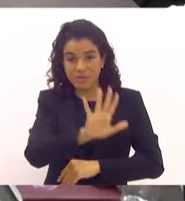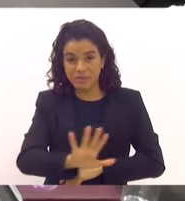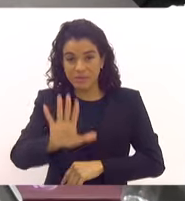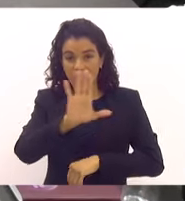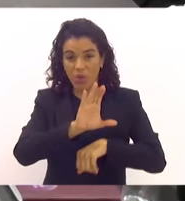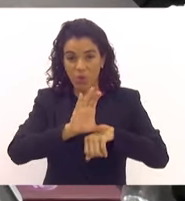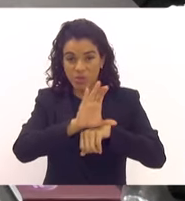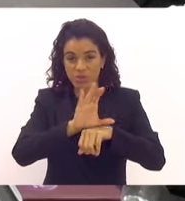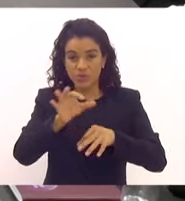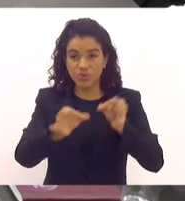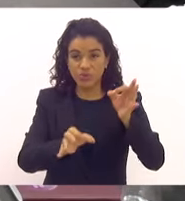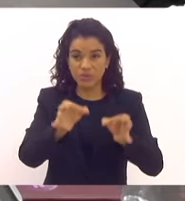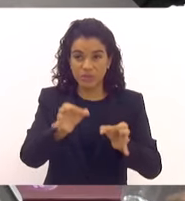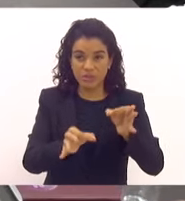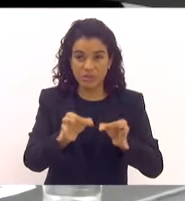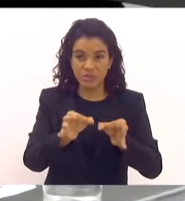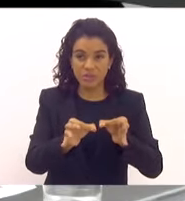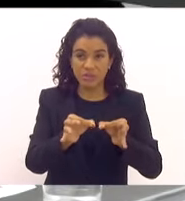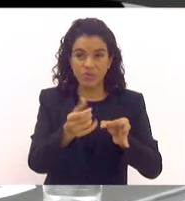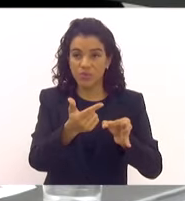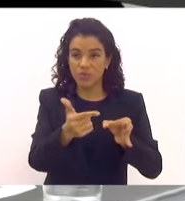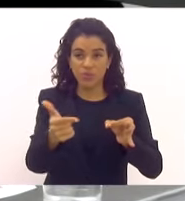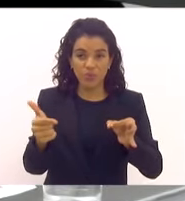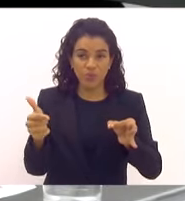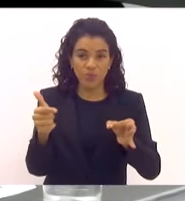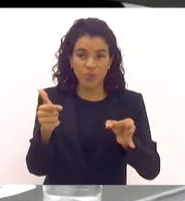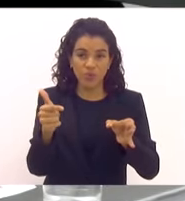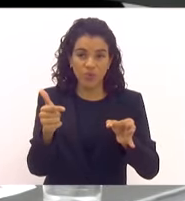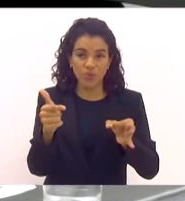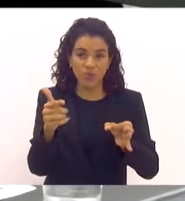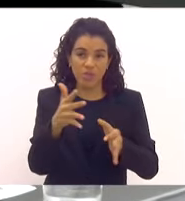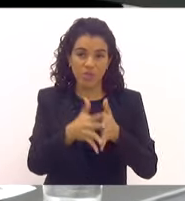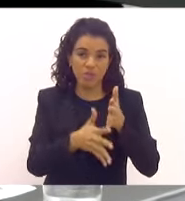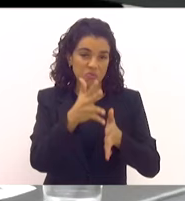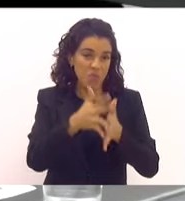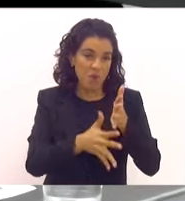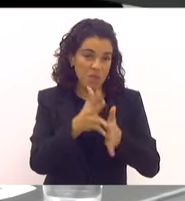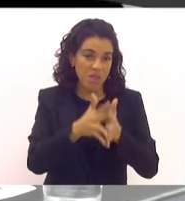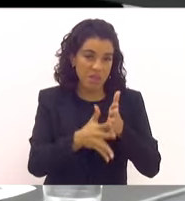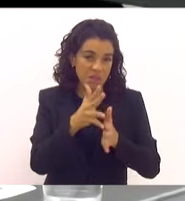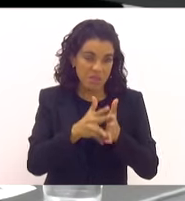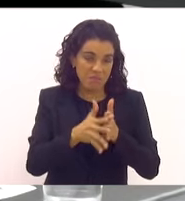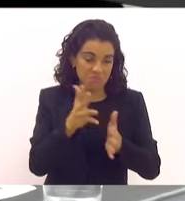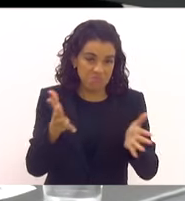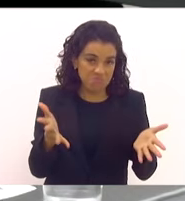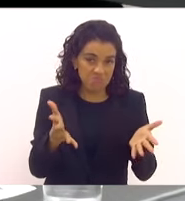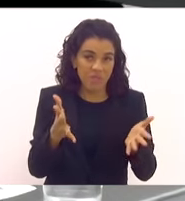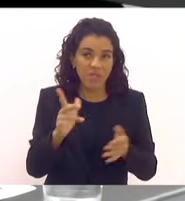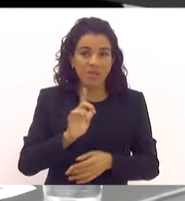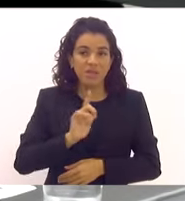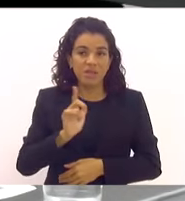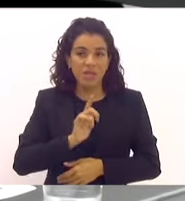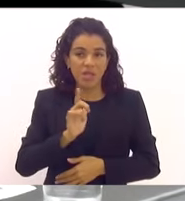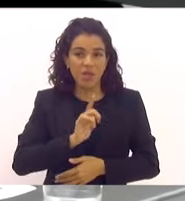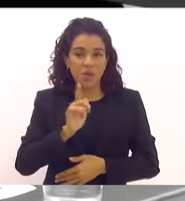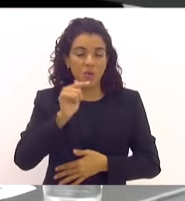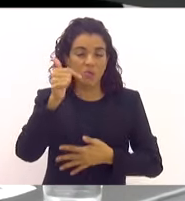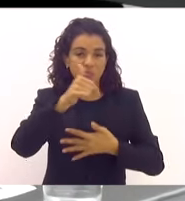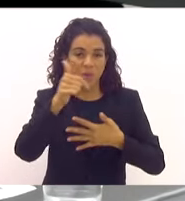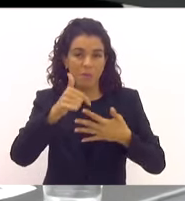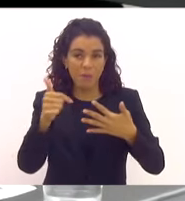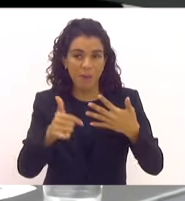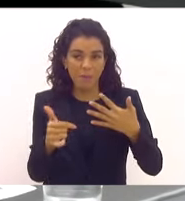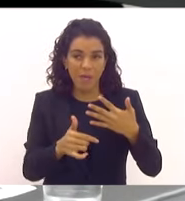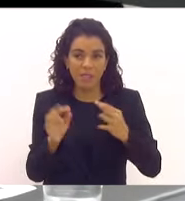constitucionalidade e juridicidade também não há nenhuma impedimento. Injuridicidade no aspecto. Acho que existem outras modalidades que a